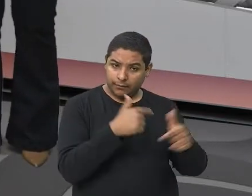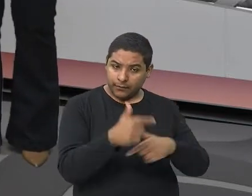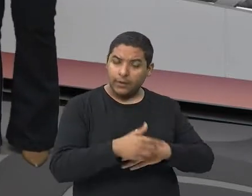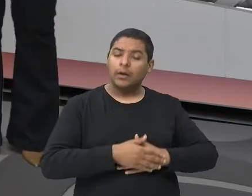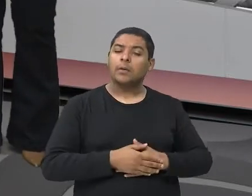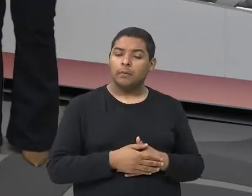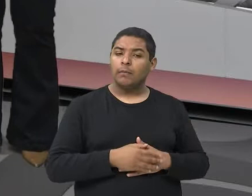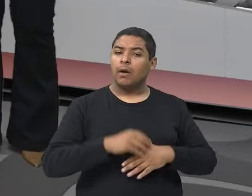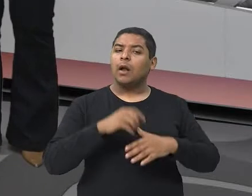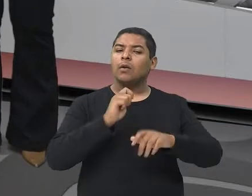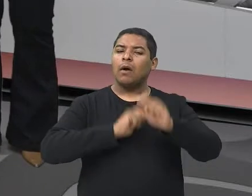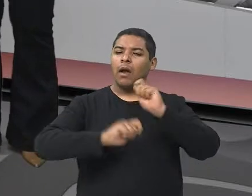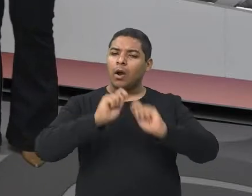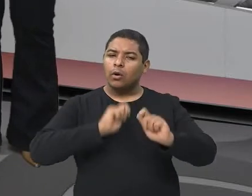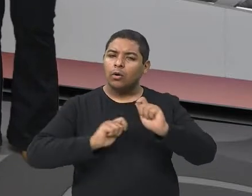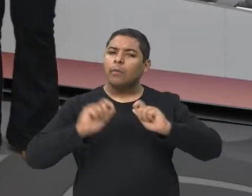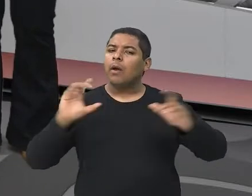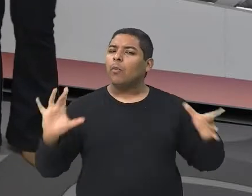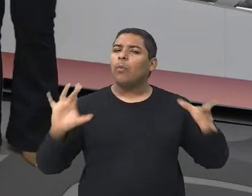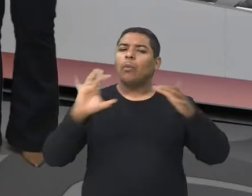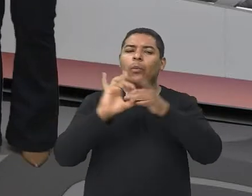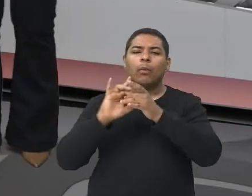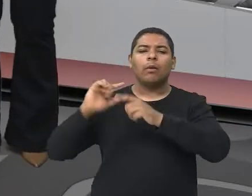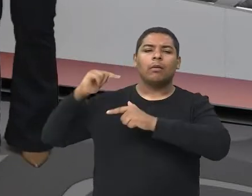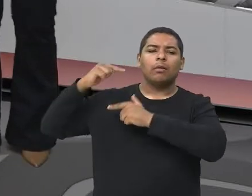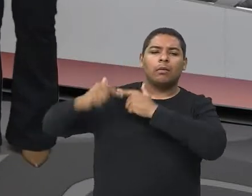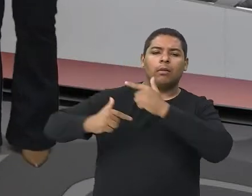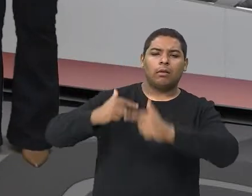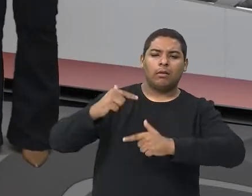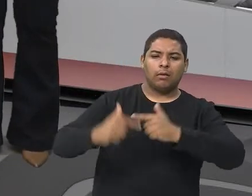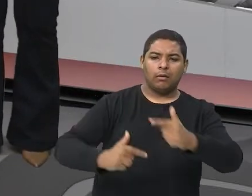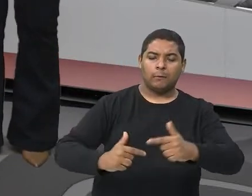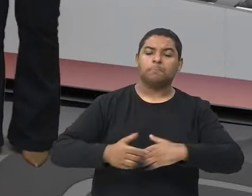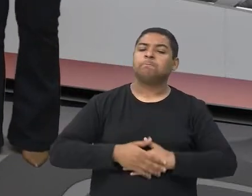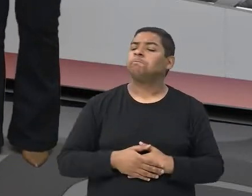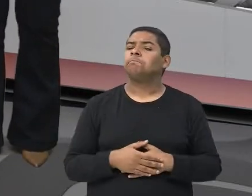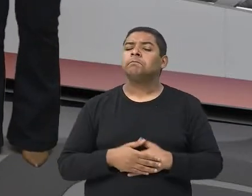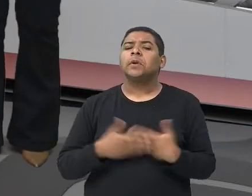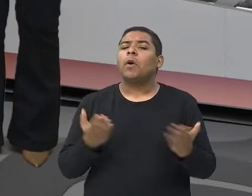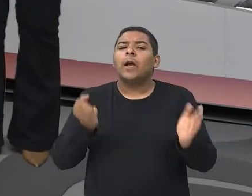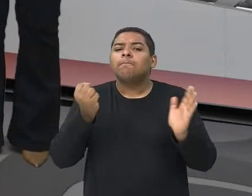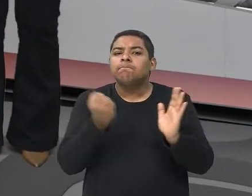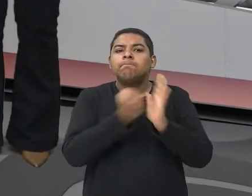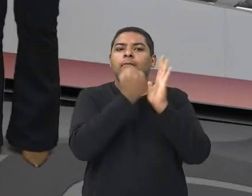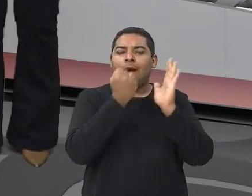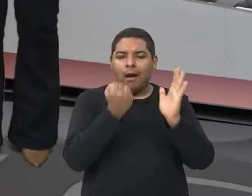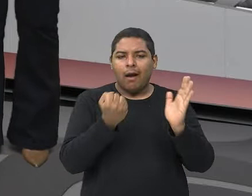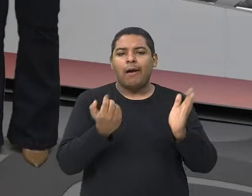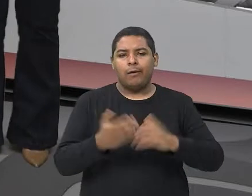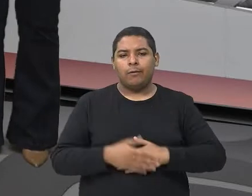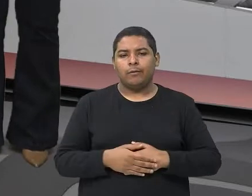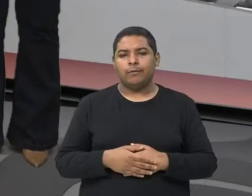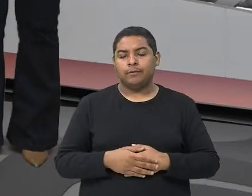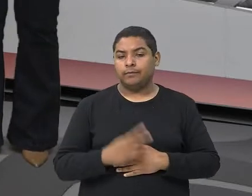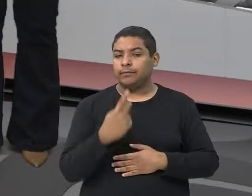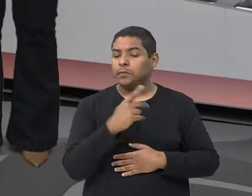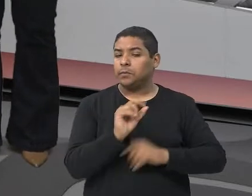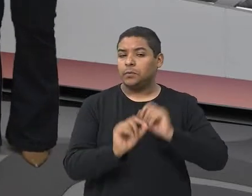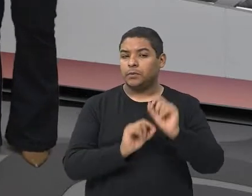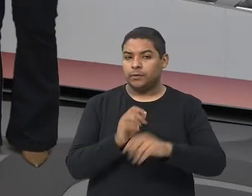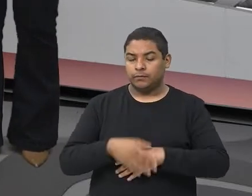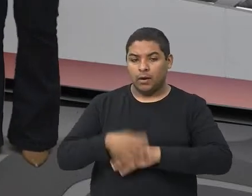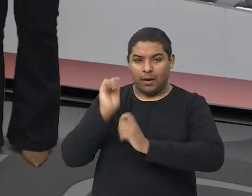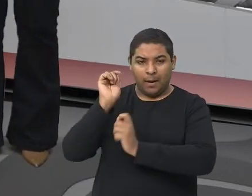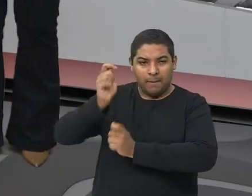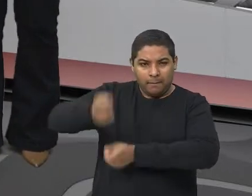ligadas muito ao modo tradicional. Agora, o que marca muito nessas regiões aí vai ser a pesca,